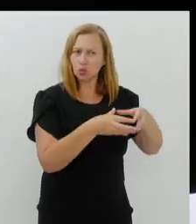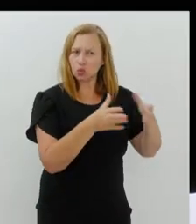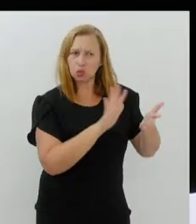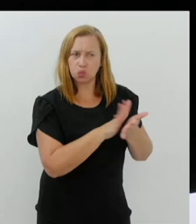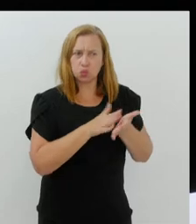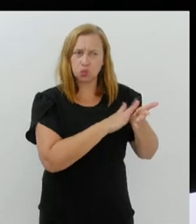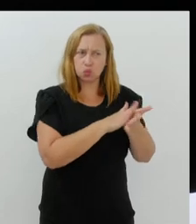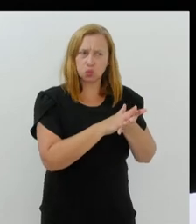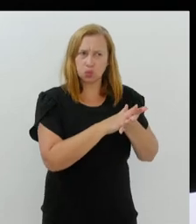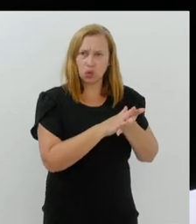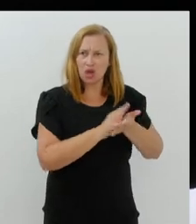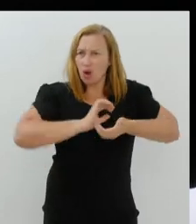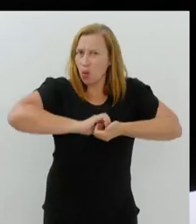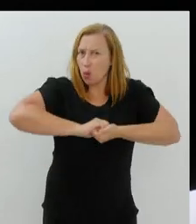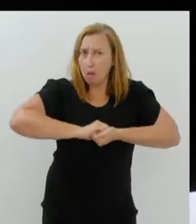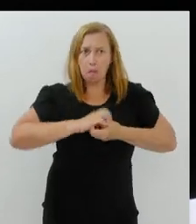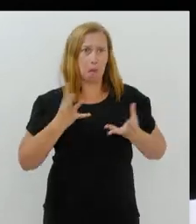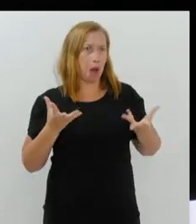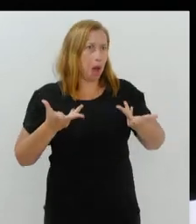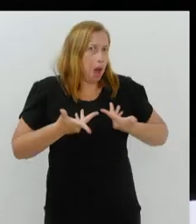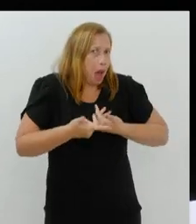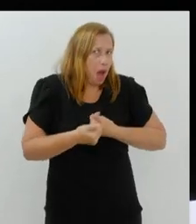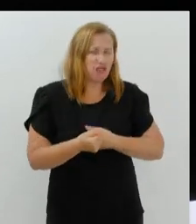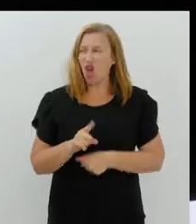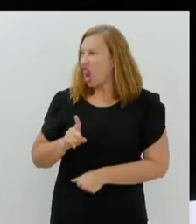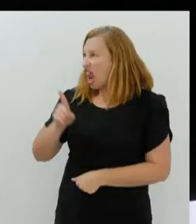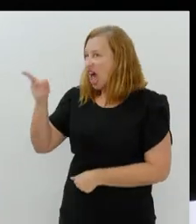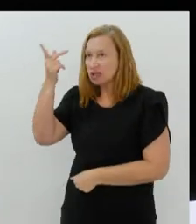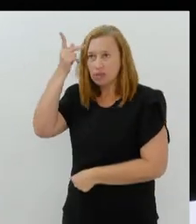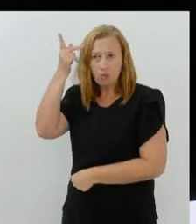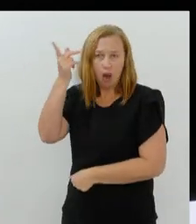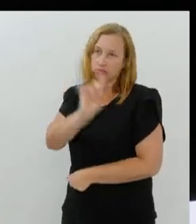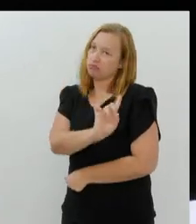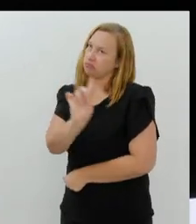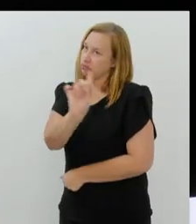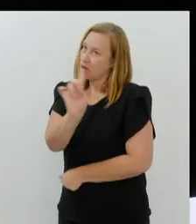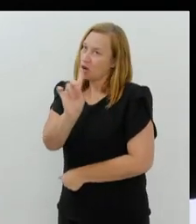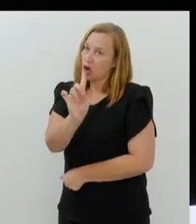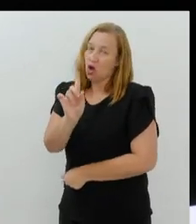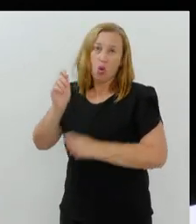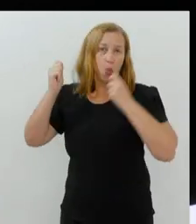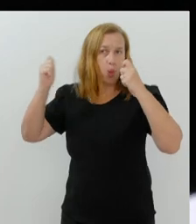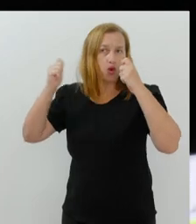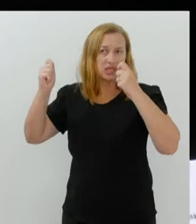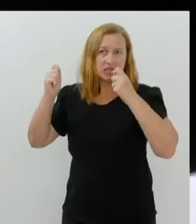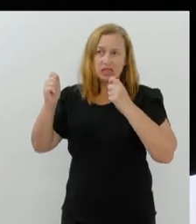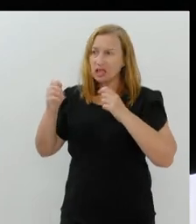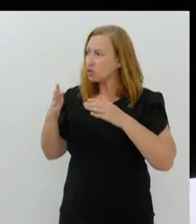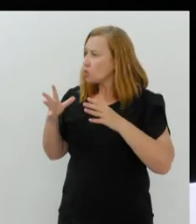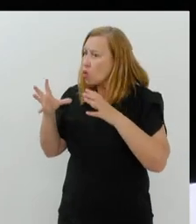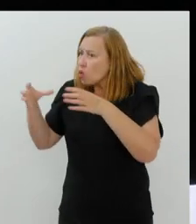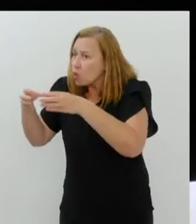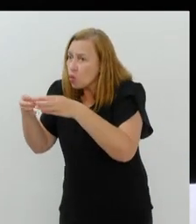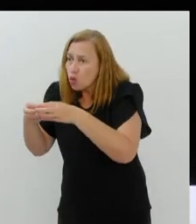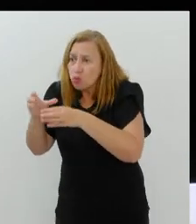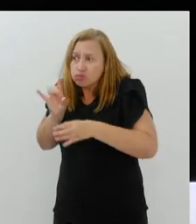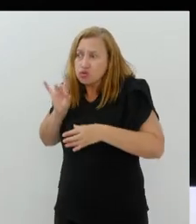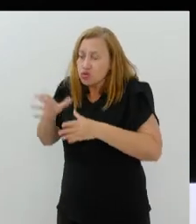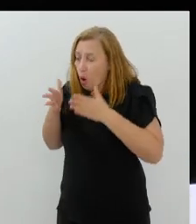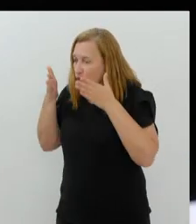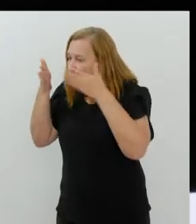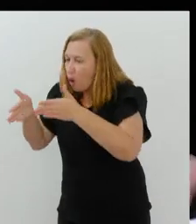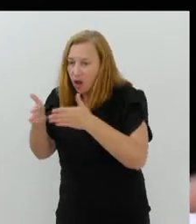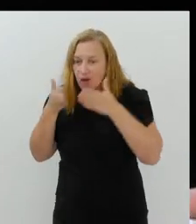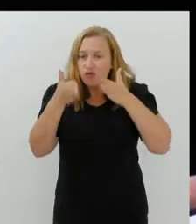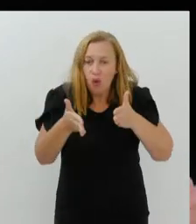hoje a Viradouro estava maravilhosa. É, o que é muito comum. Lá não, lá eles são muito... Muito assim, a torcida de